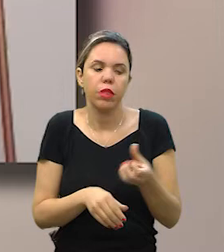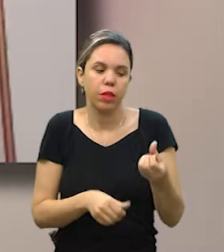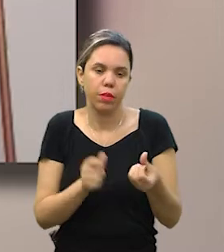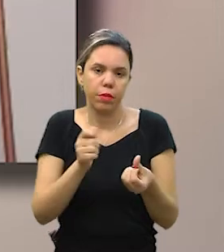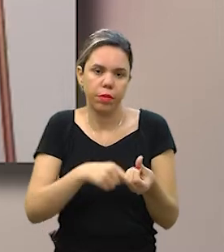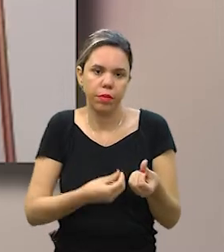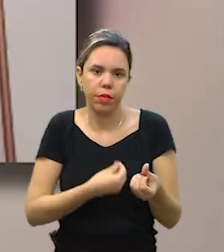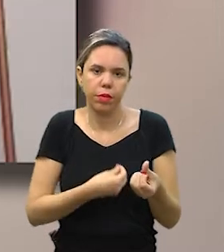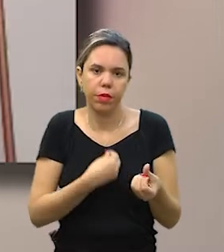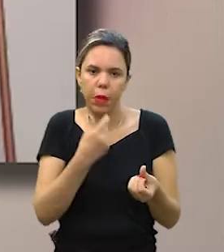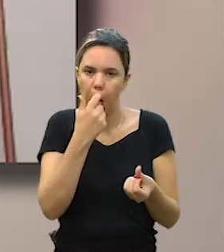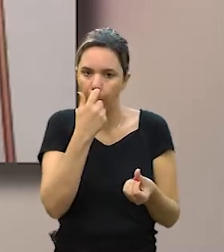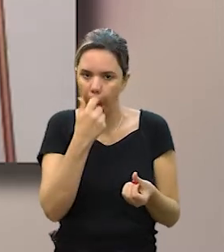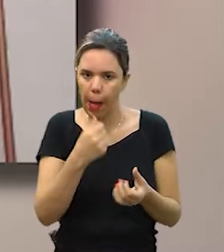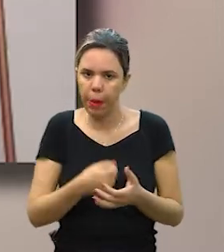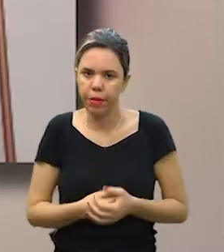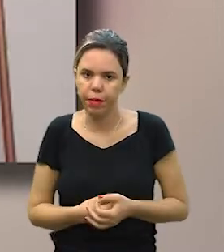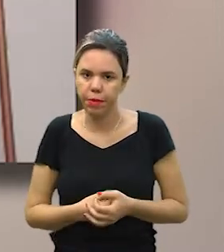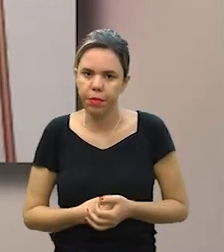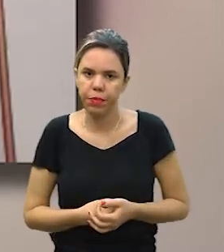seu 6º mês de vida,